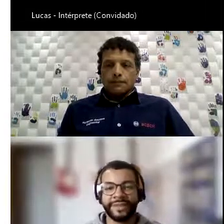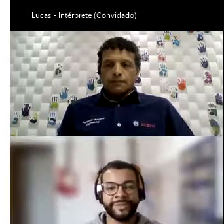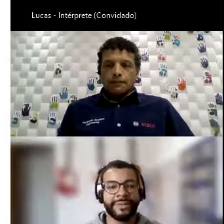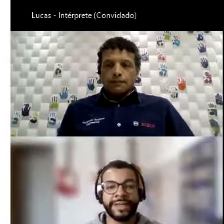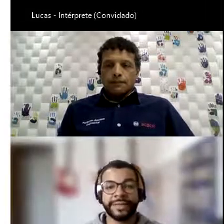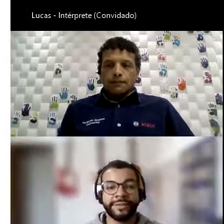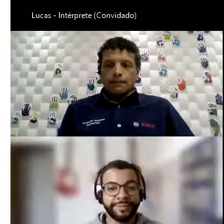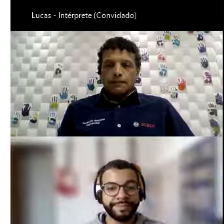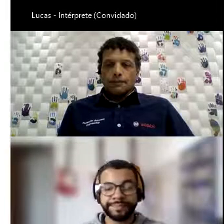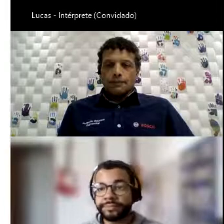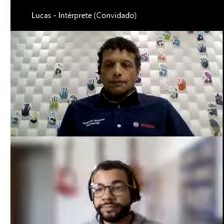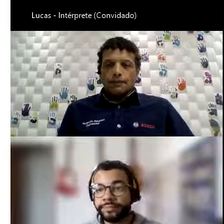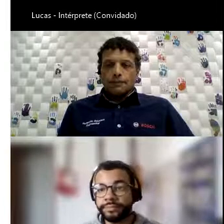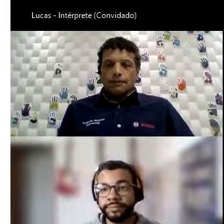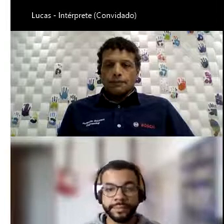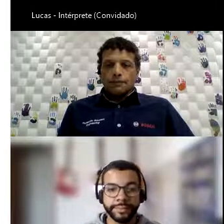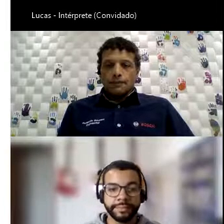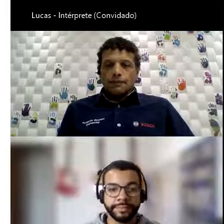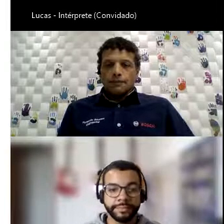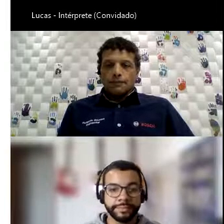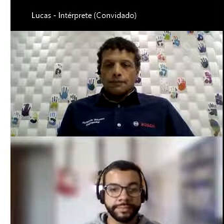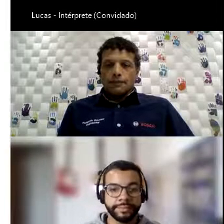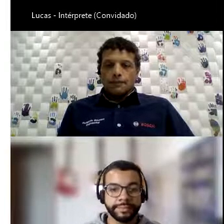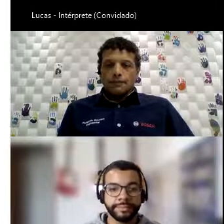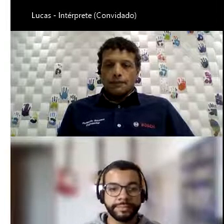aqui. Valeu, Bá, brigadão, viu?